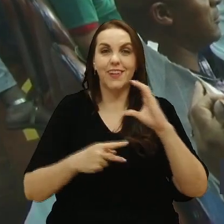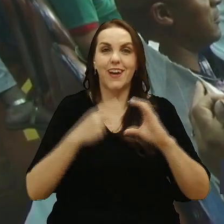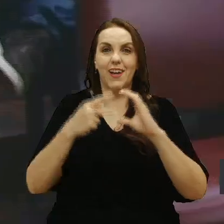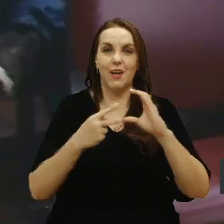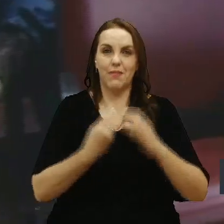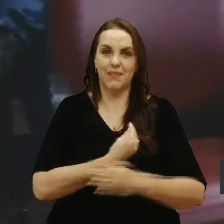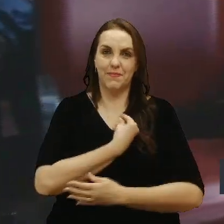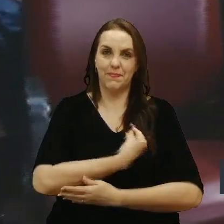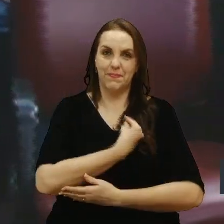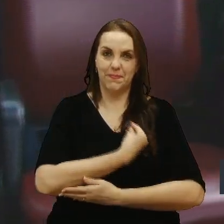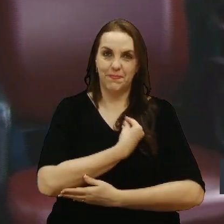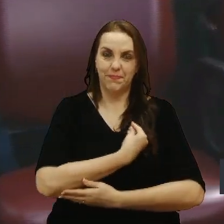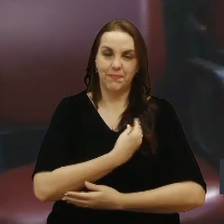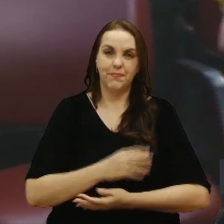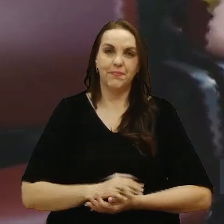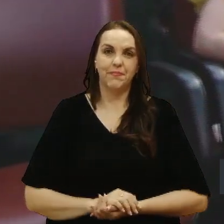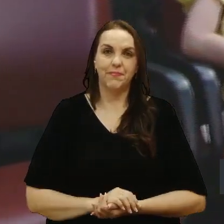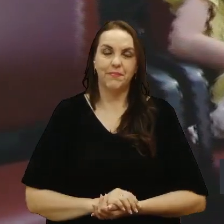existe.